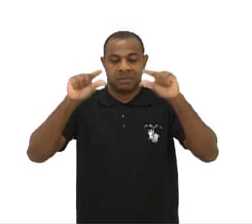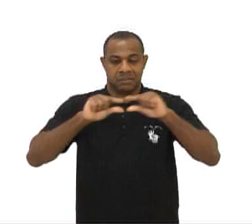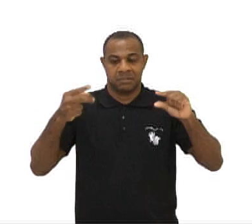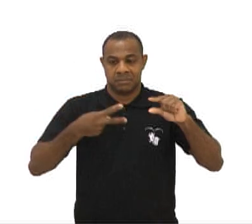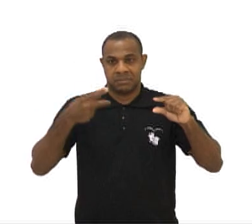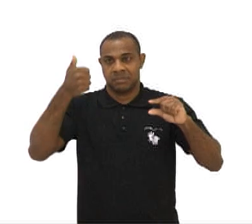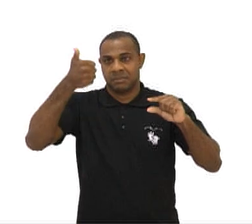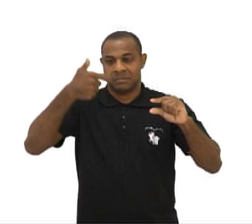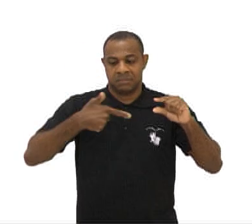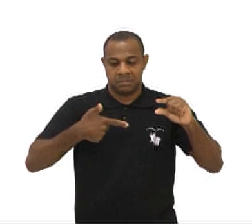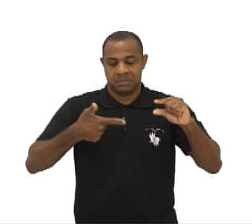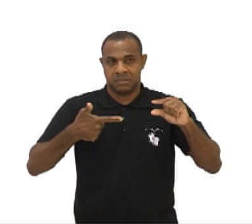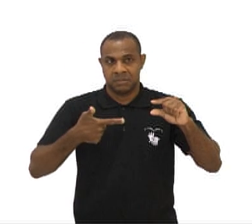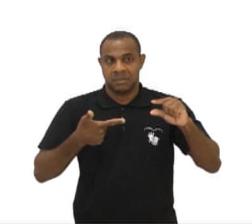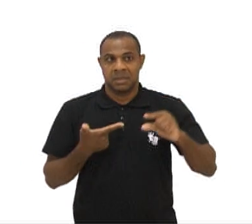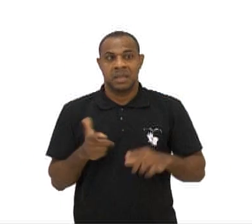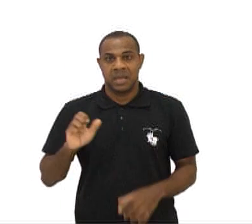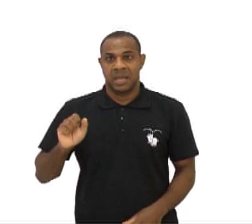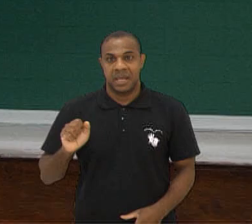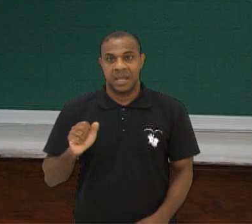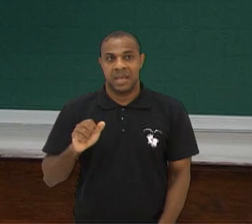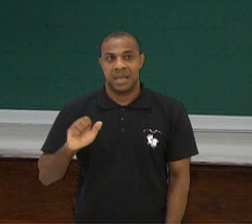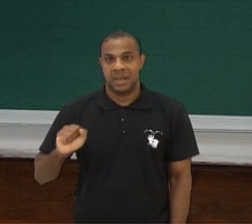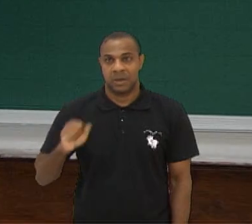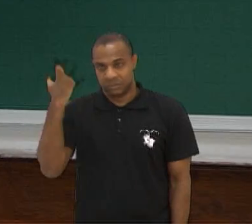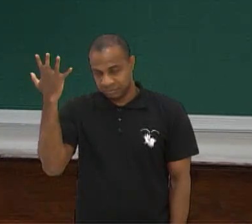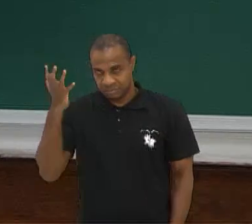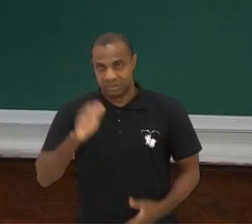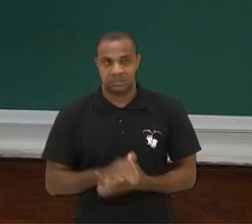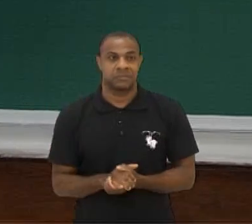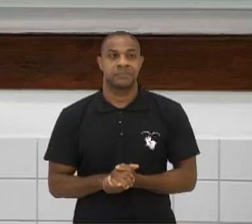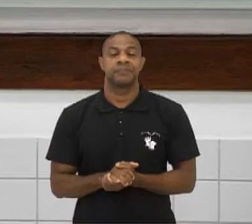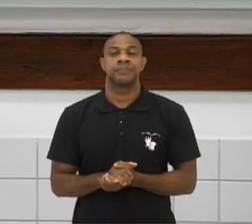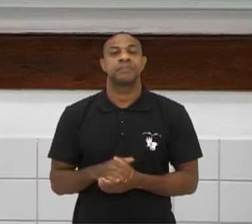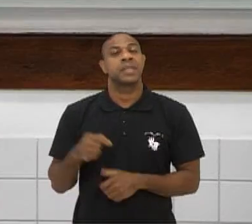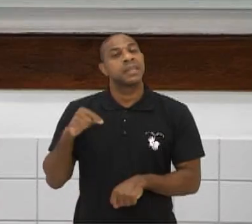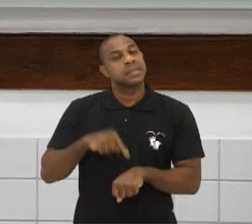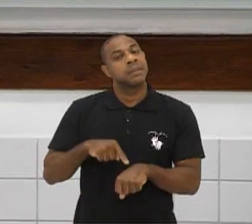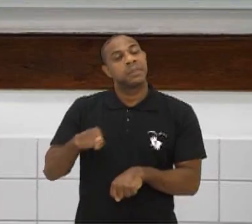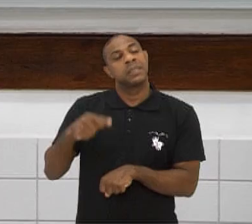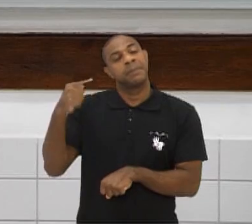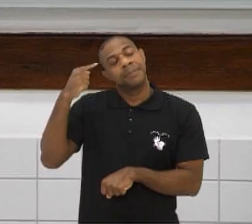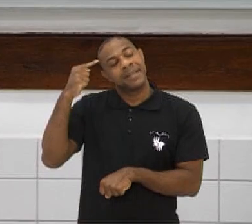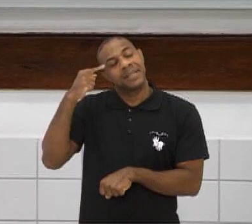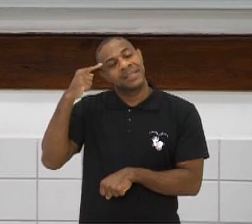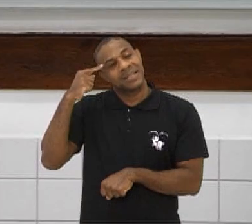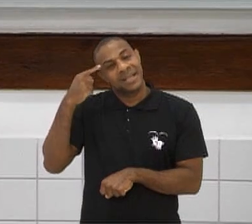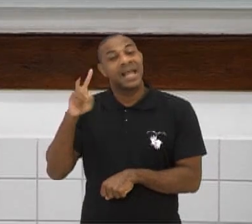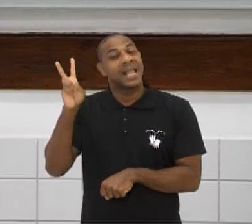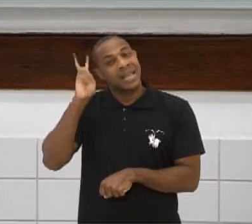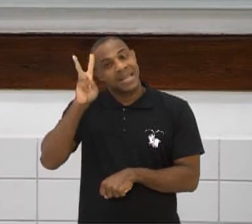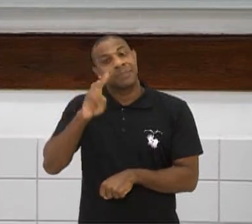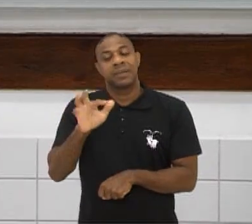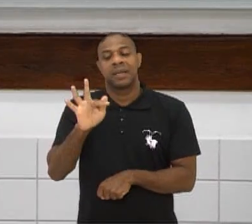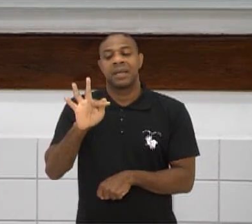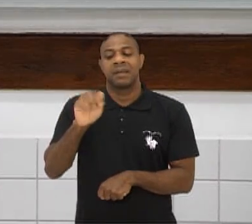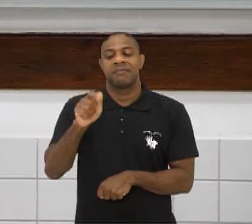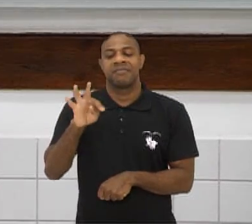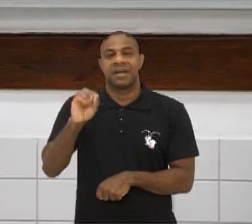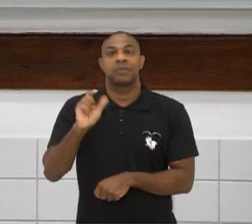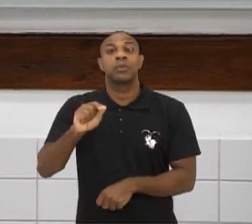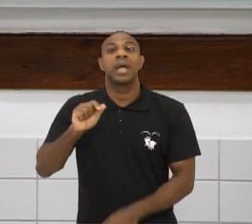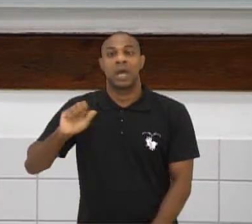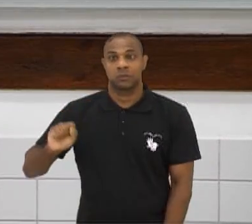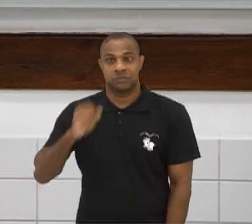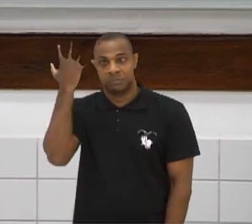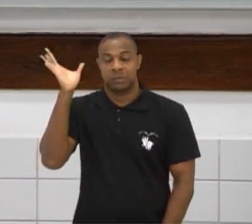e a segunda se referem a fatos. Um tempo para vocês pensarem, né? Vamos nos recordar de que fatos são